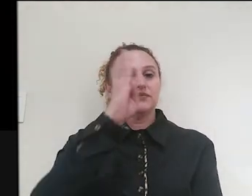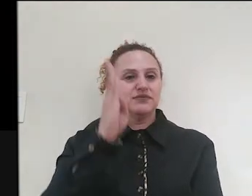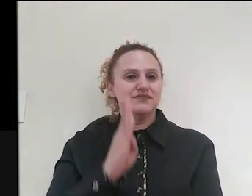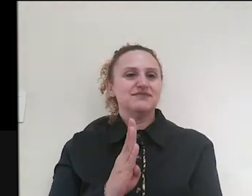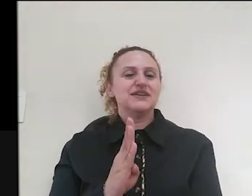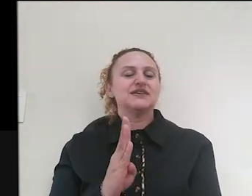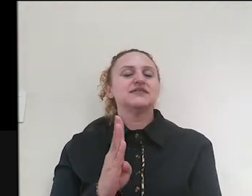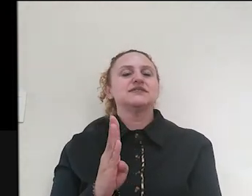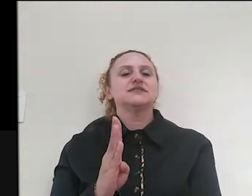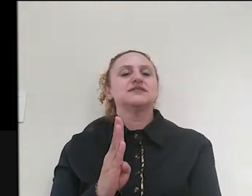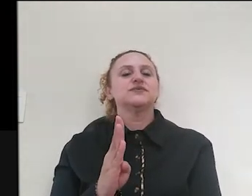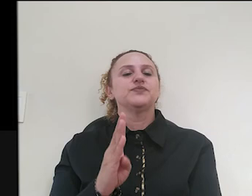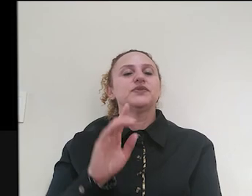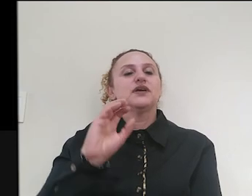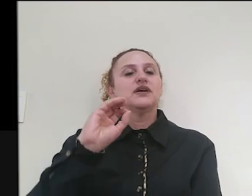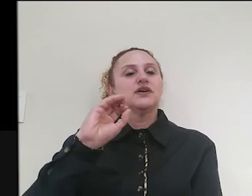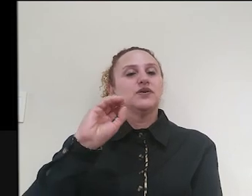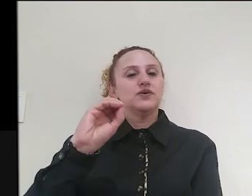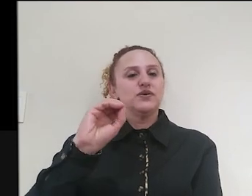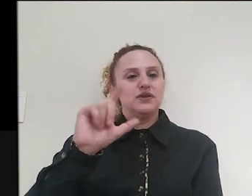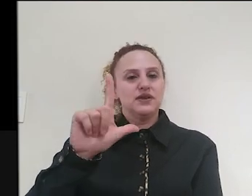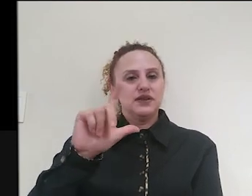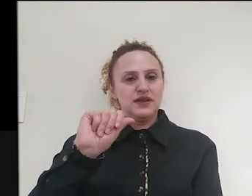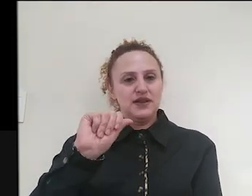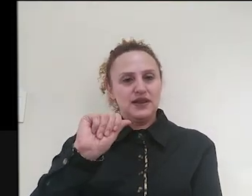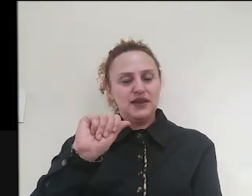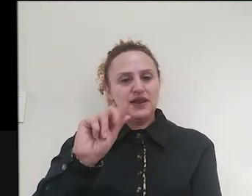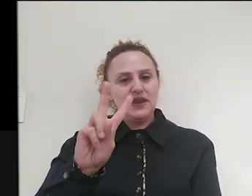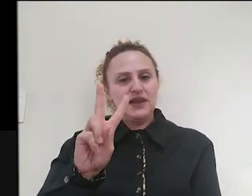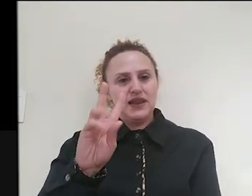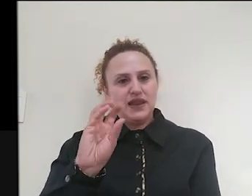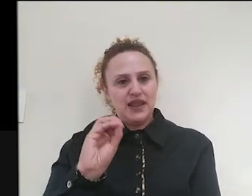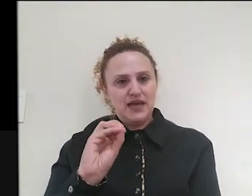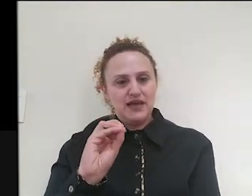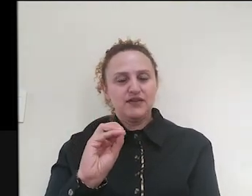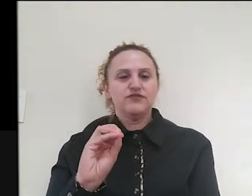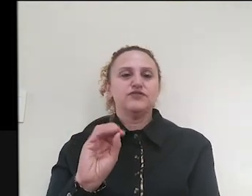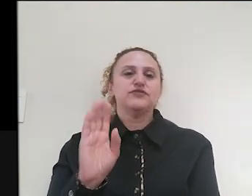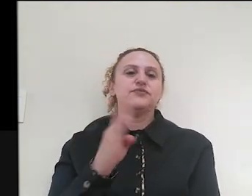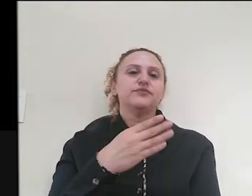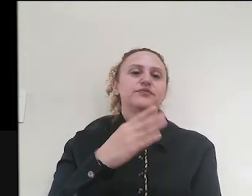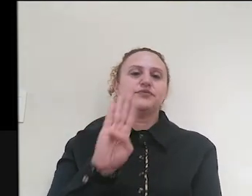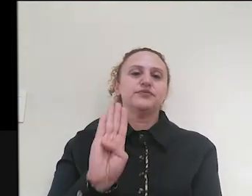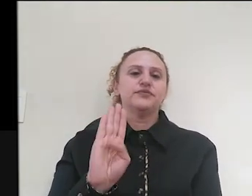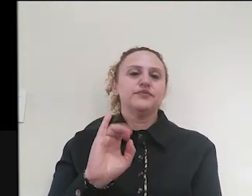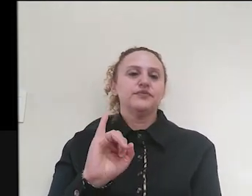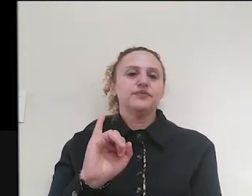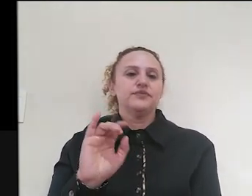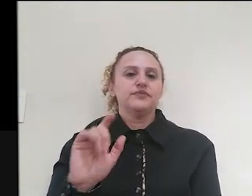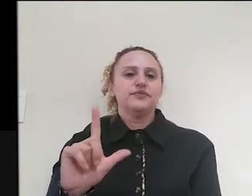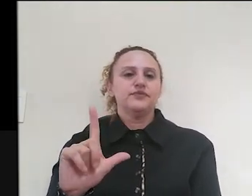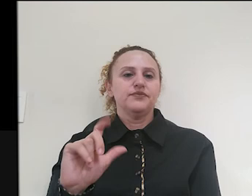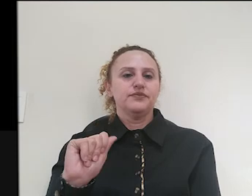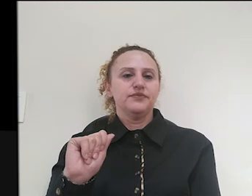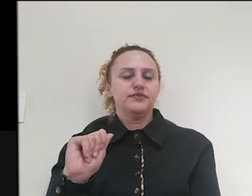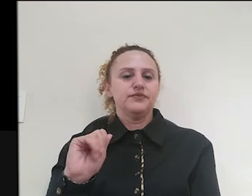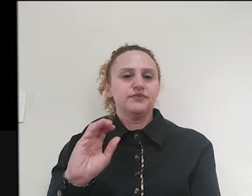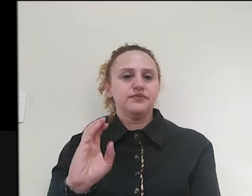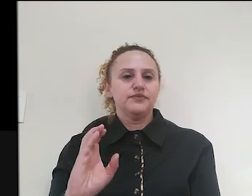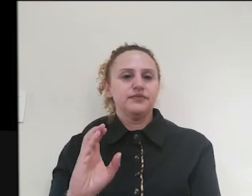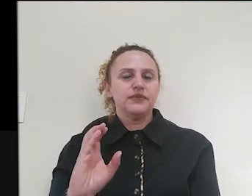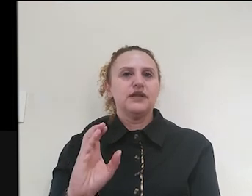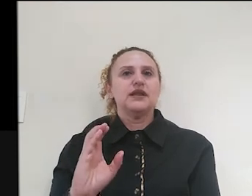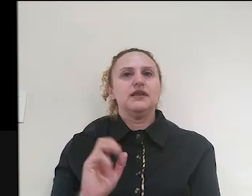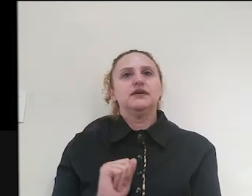brasileira Francisca Júlia e o português Cesário Verde. No teatro, a gente tem o brasileiro Arthur Azevedo como representante dessa